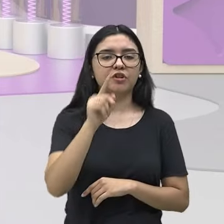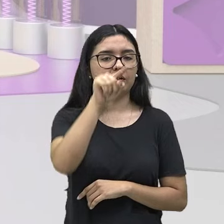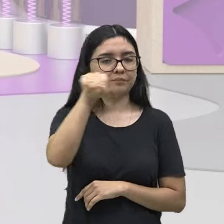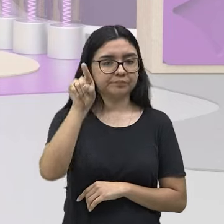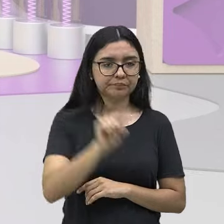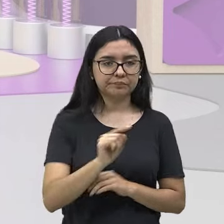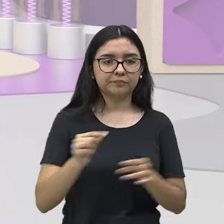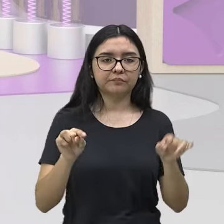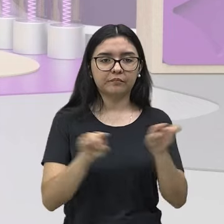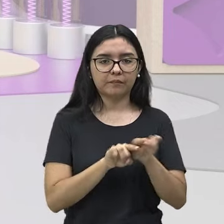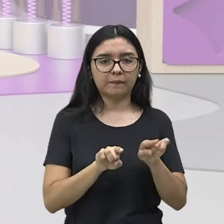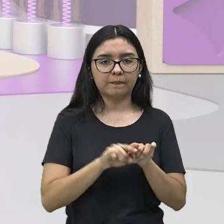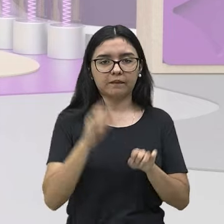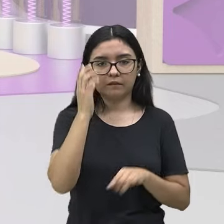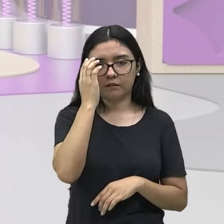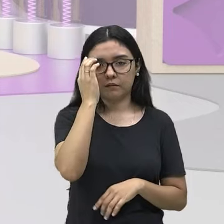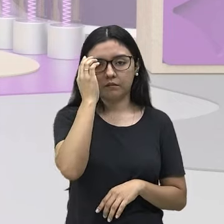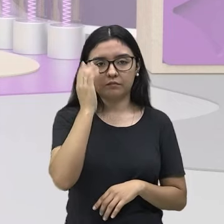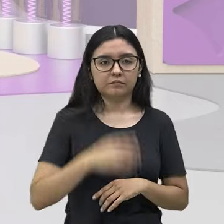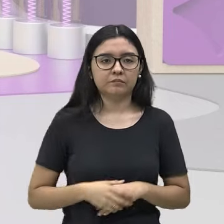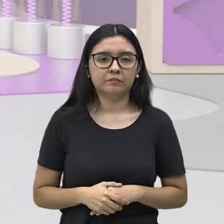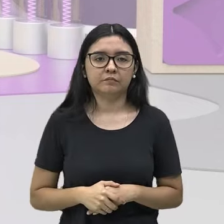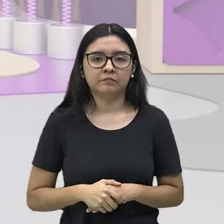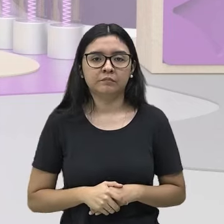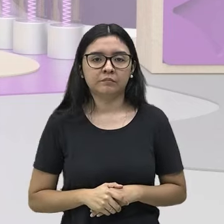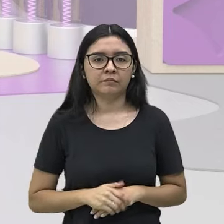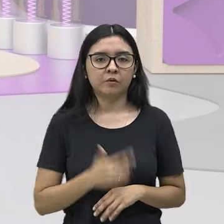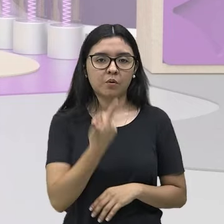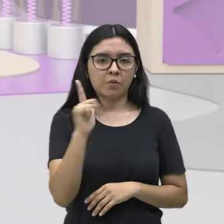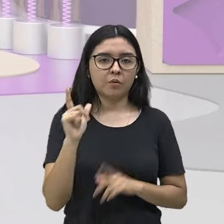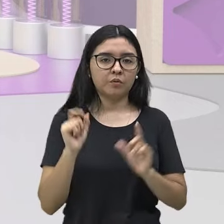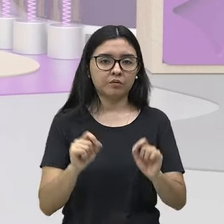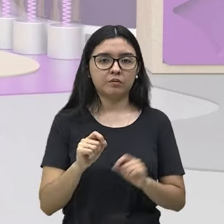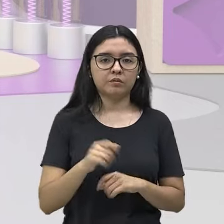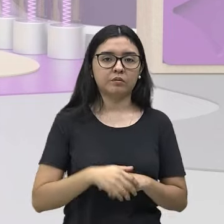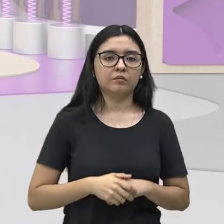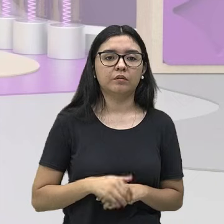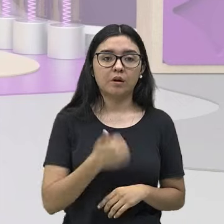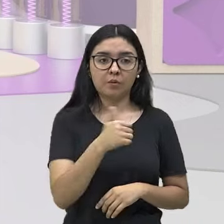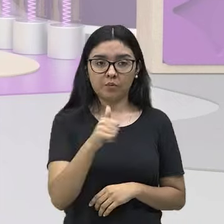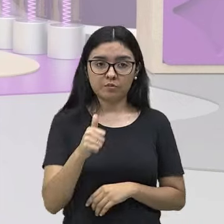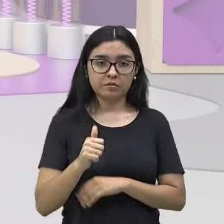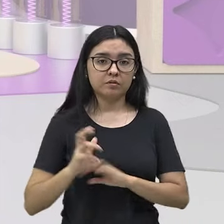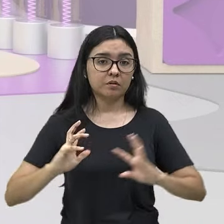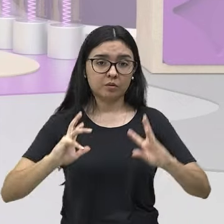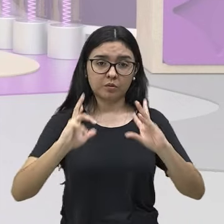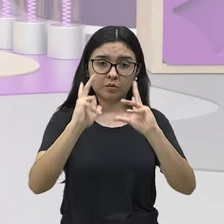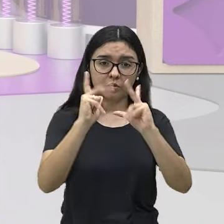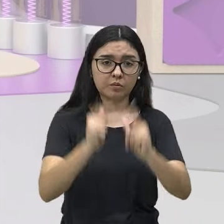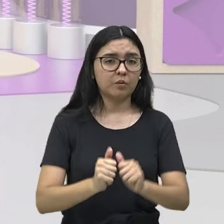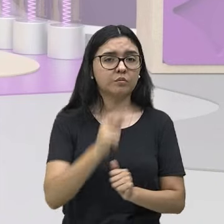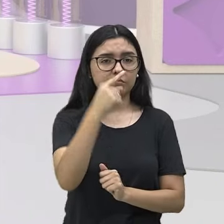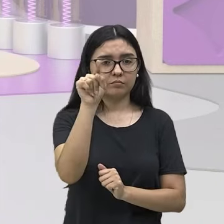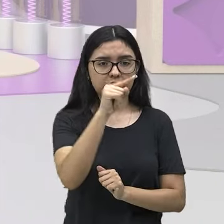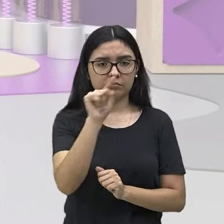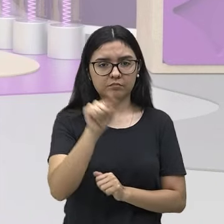eliminamos, né? E o próximo número aqui já está o 11. E vejam que todos que nós